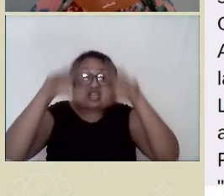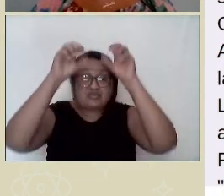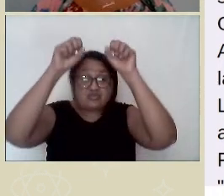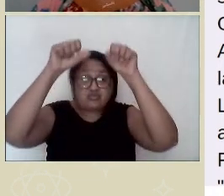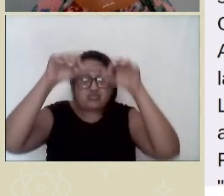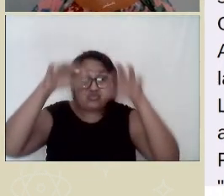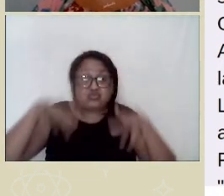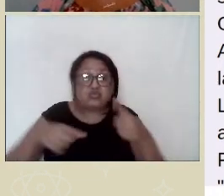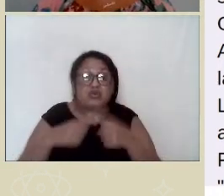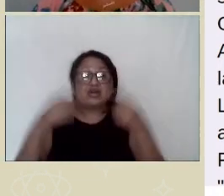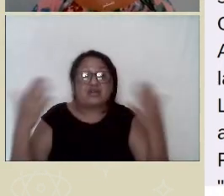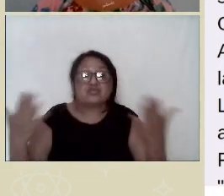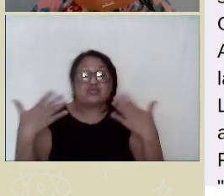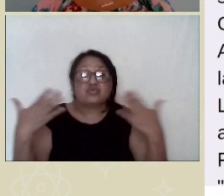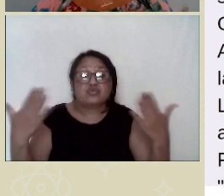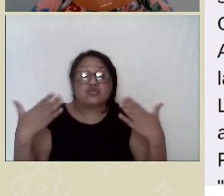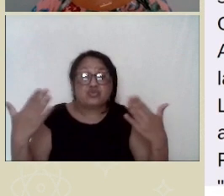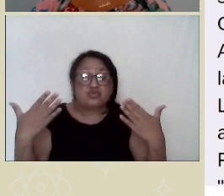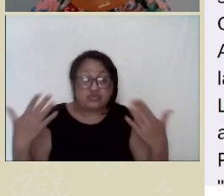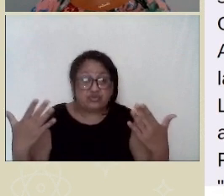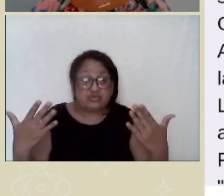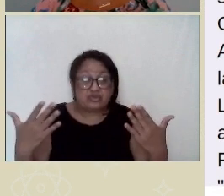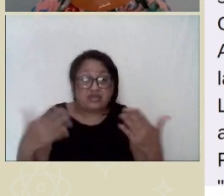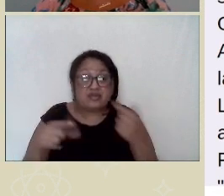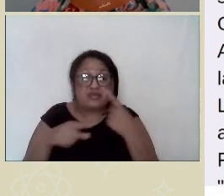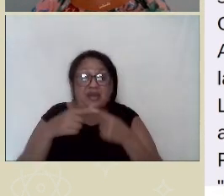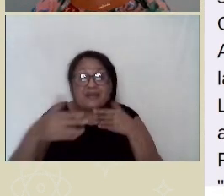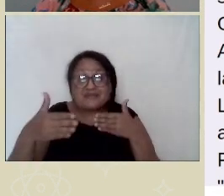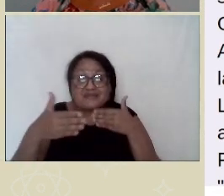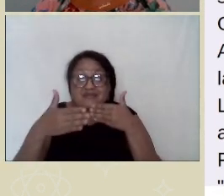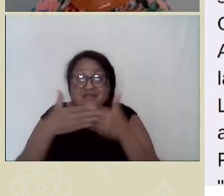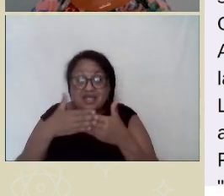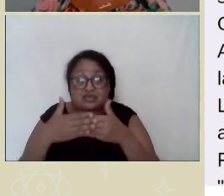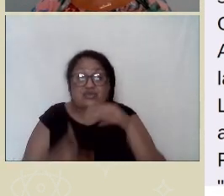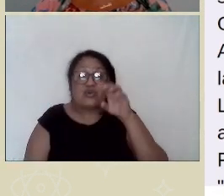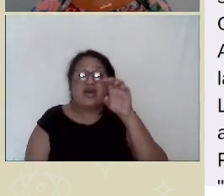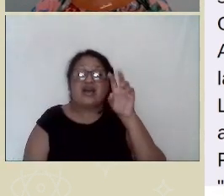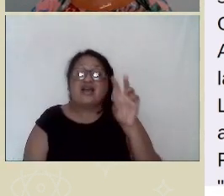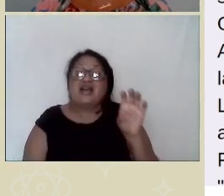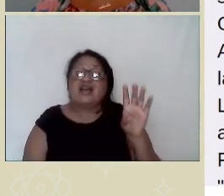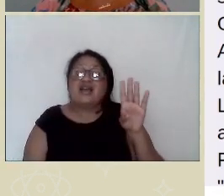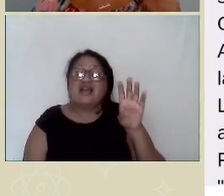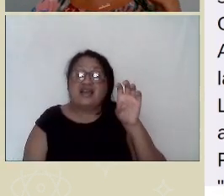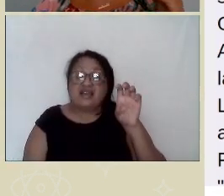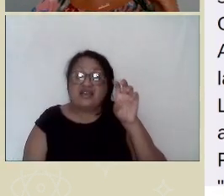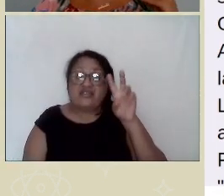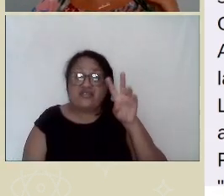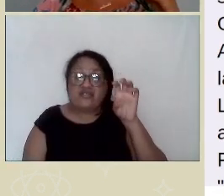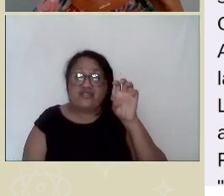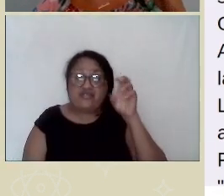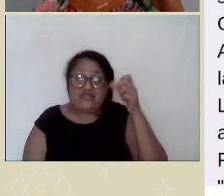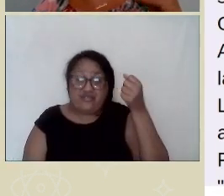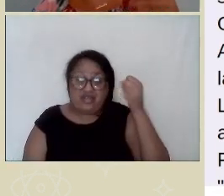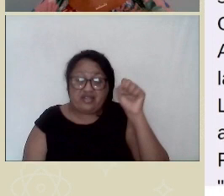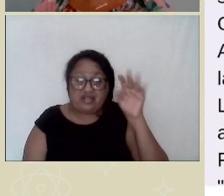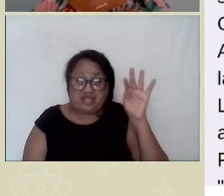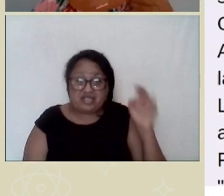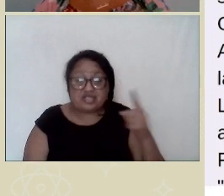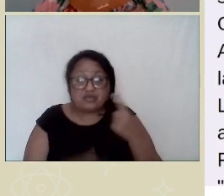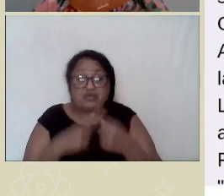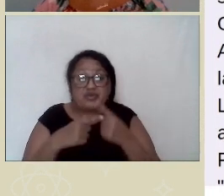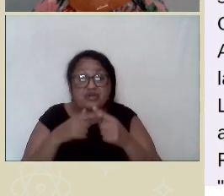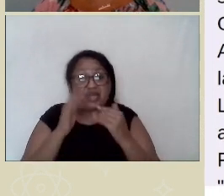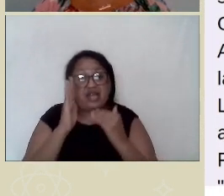drenou o lago Índia perto do Everest em 2016 quando o nível da água subiu perigosamente